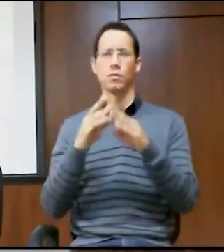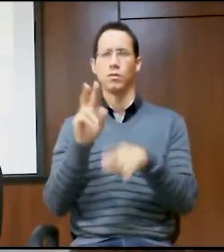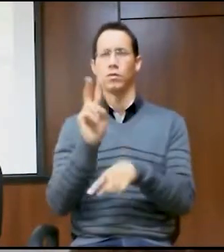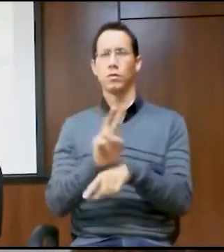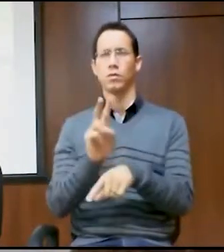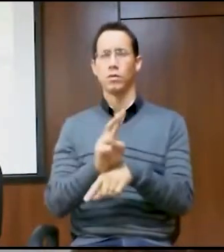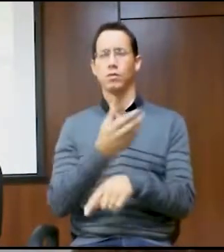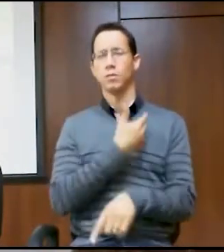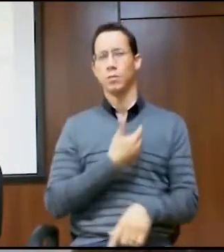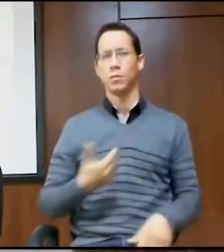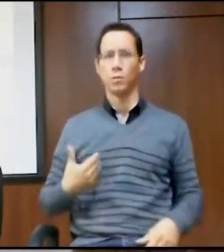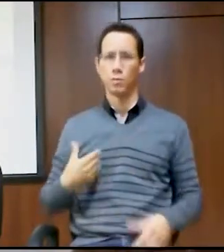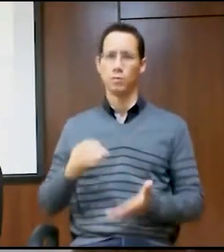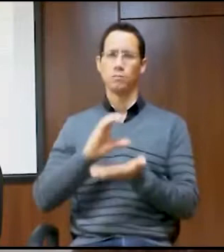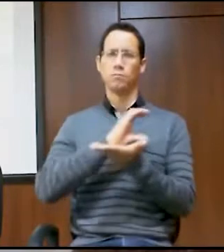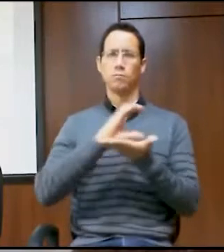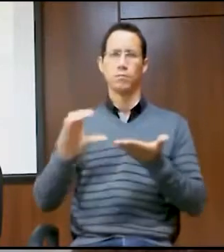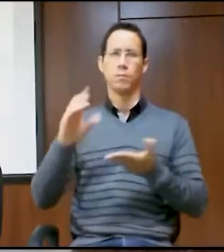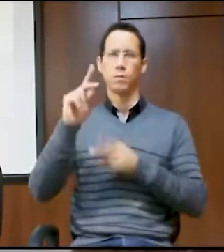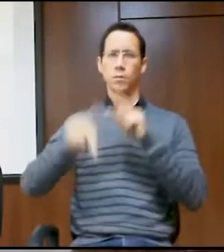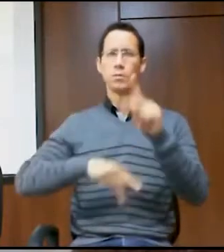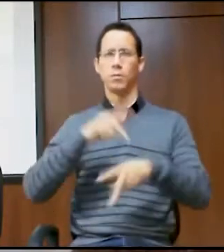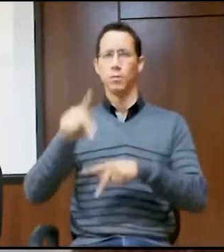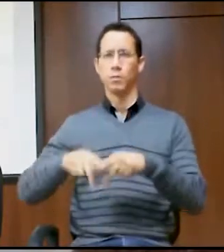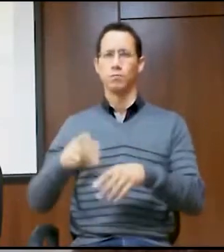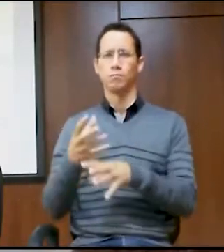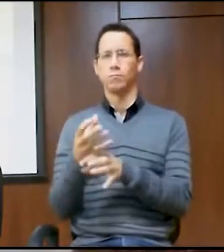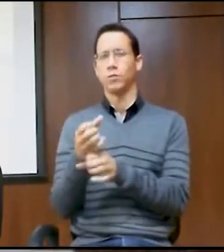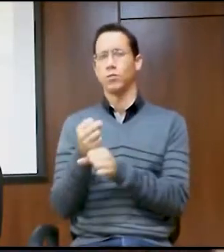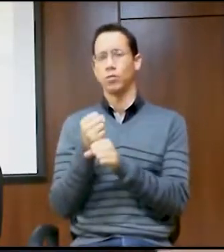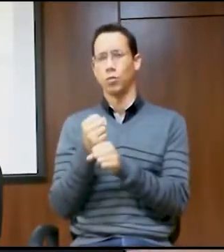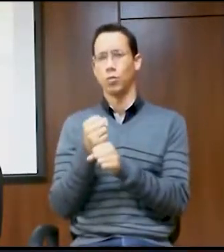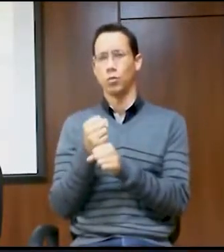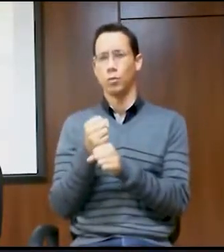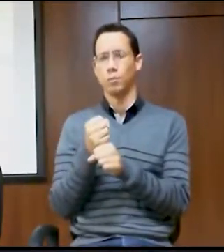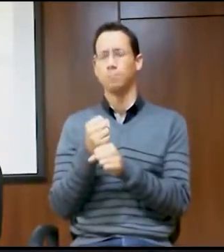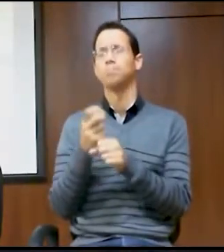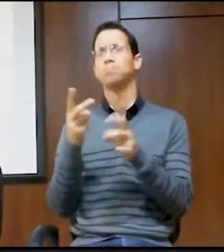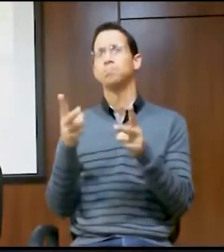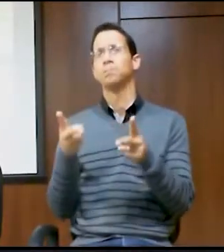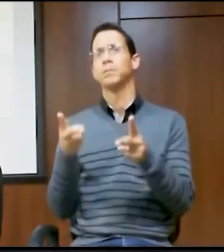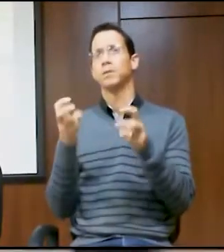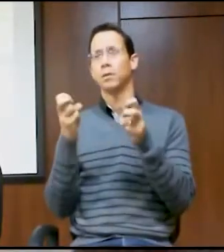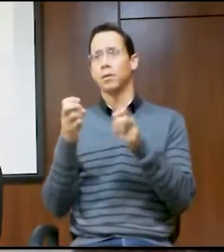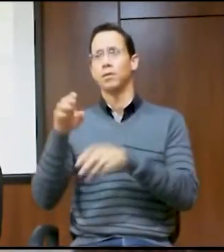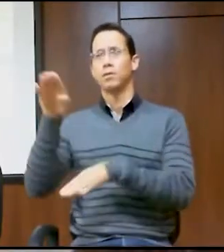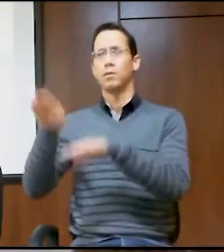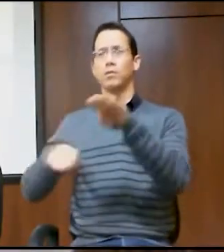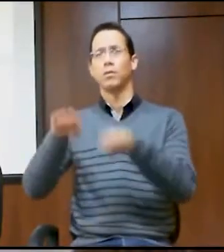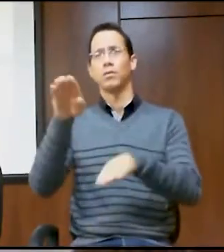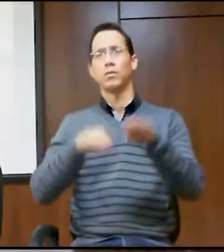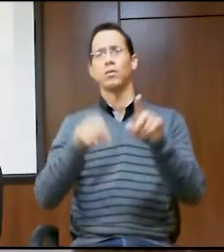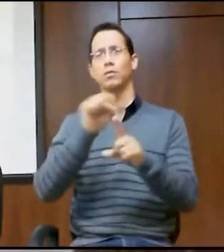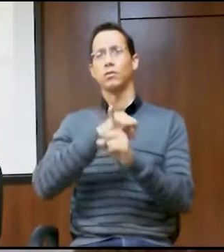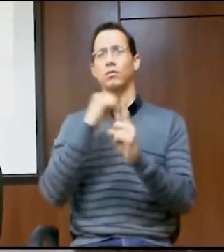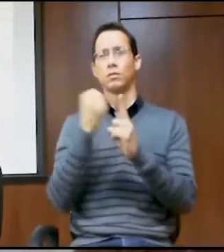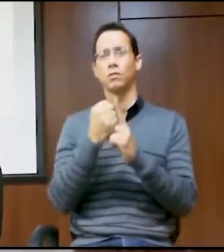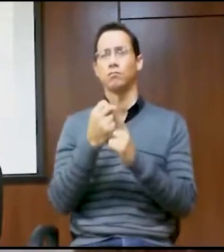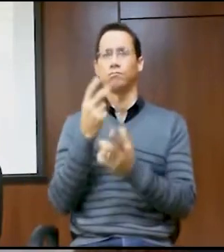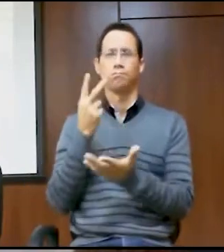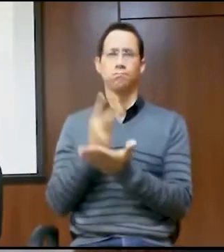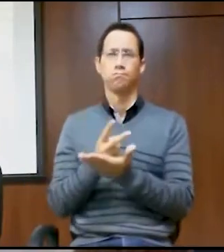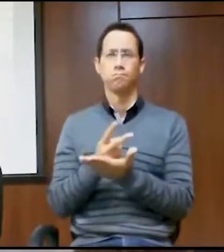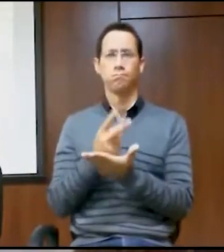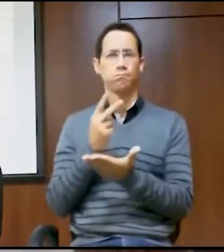todo investimento público sendo congelado, etc., a gente percebe que a desigualdade social, ela se mantém